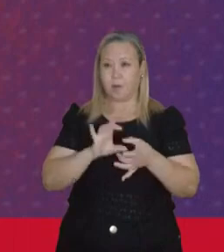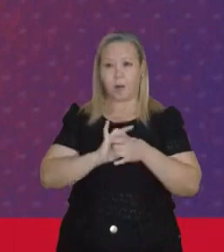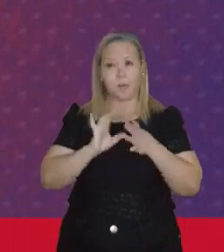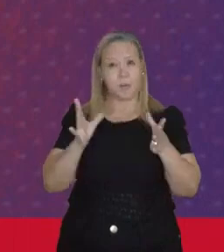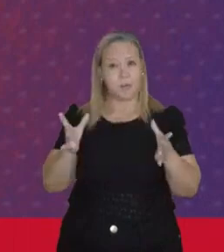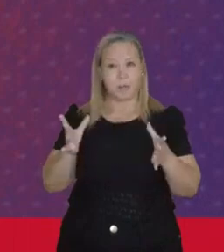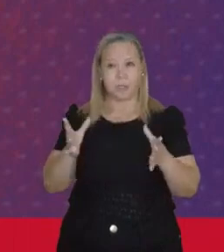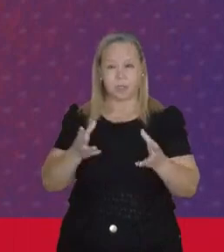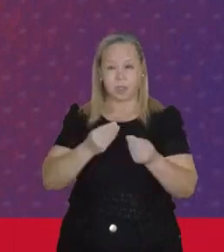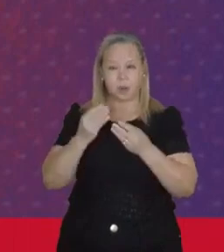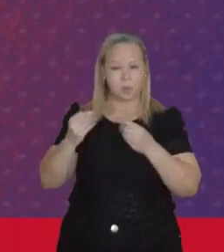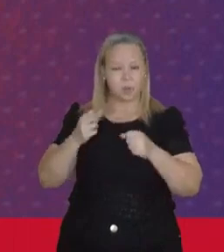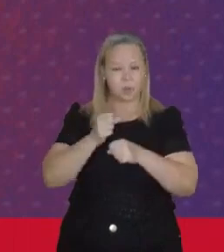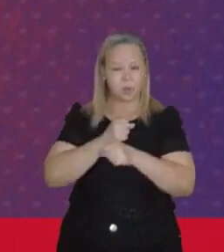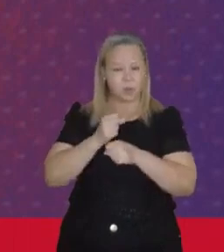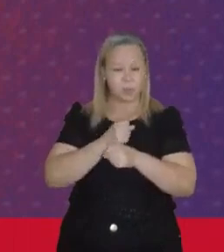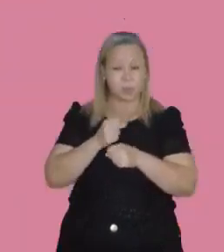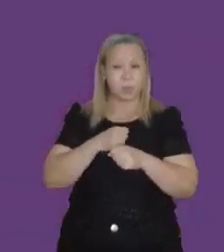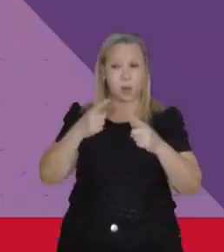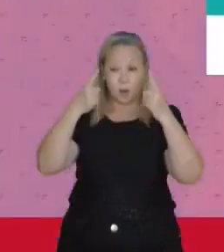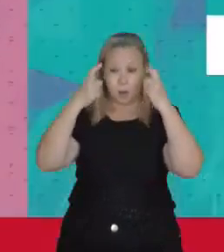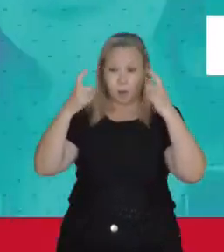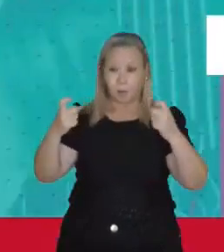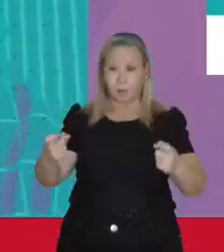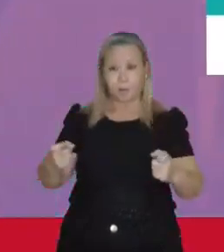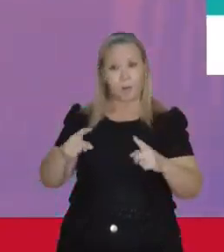foi a violência obstétrica pela qual eu passei.